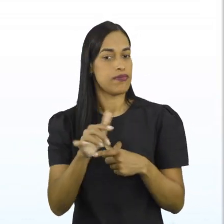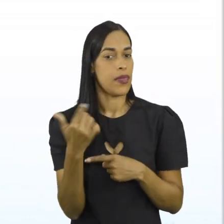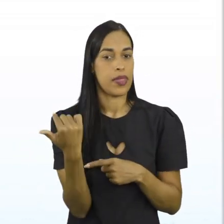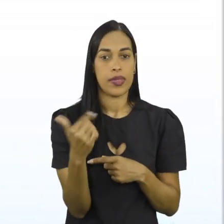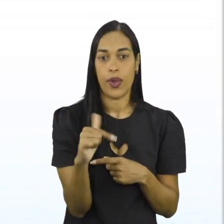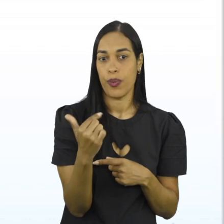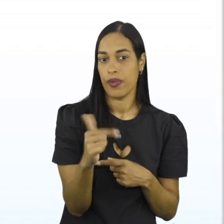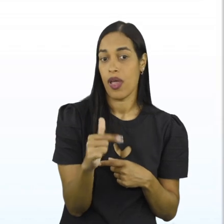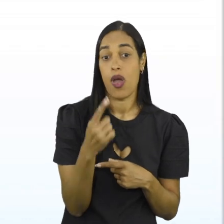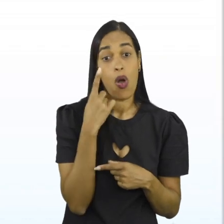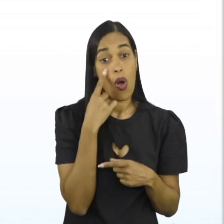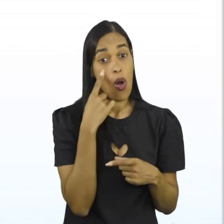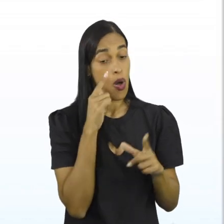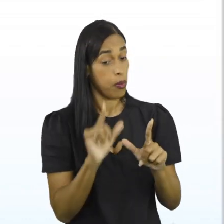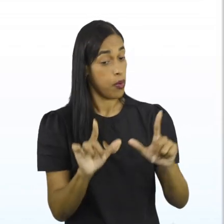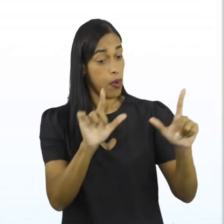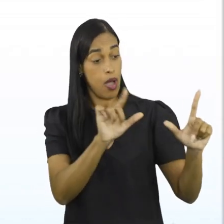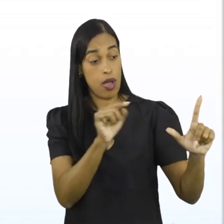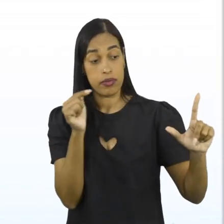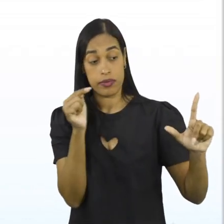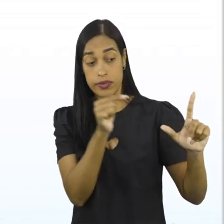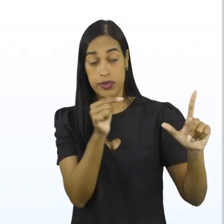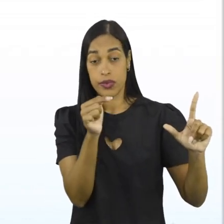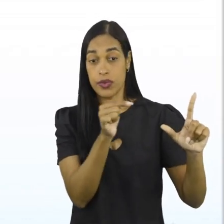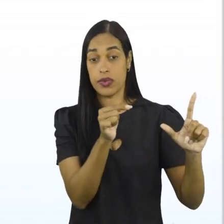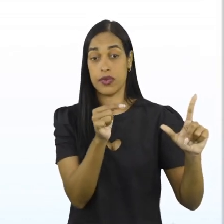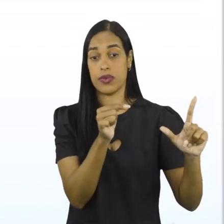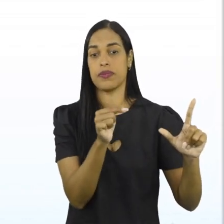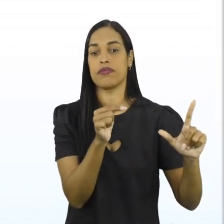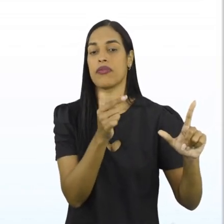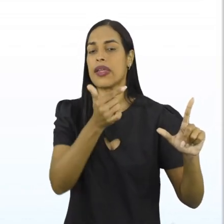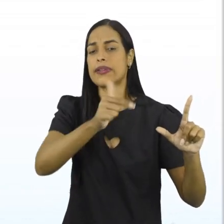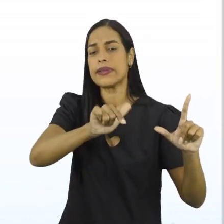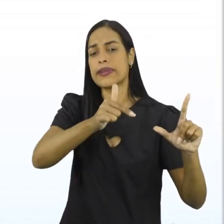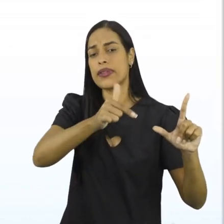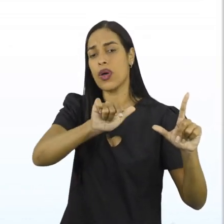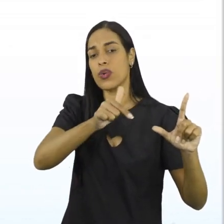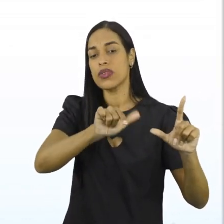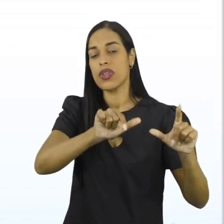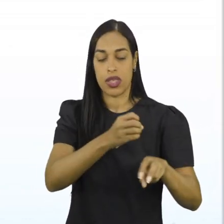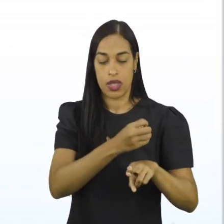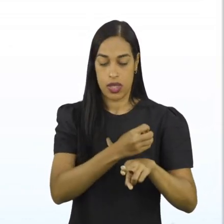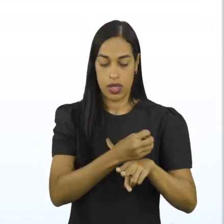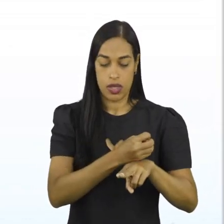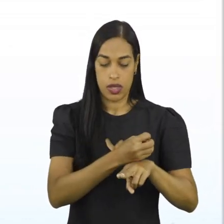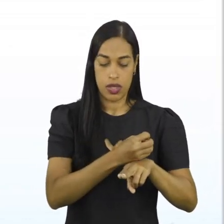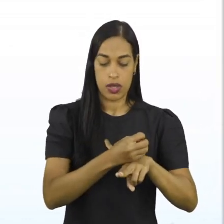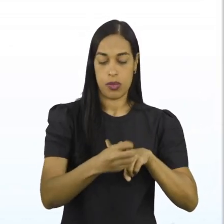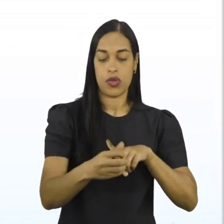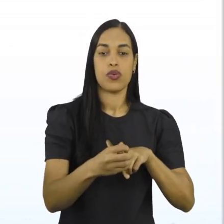apresenta, olha para cá, ele não apresenta ribossomos.